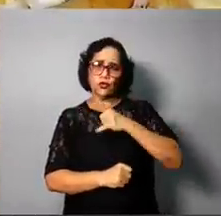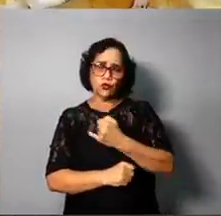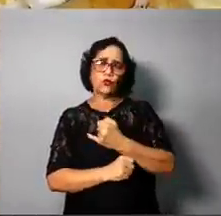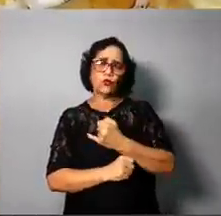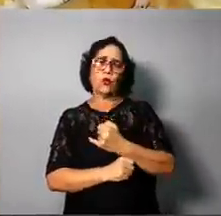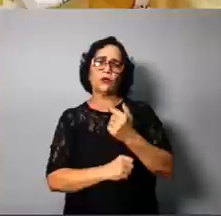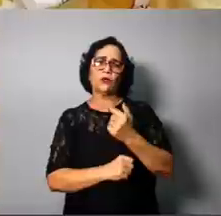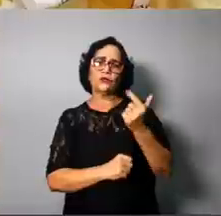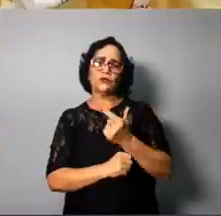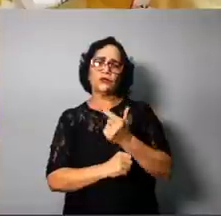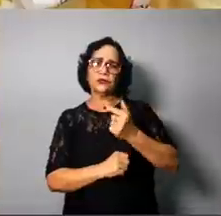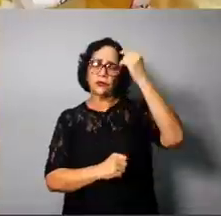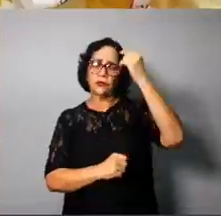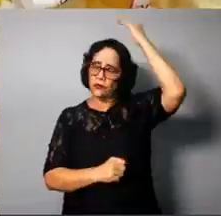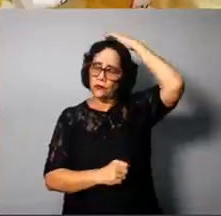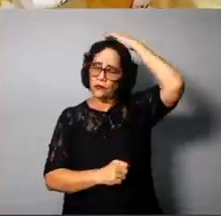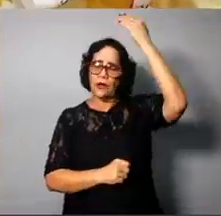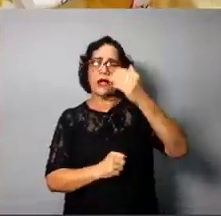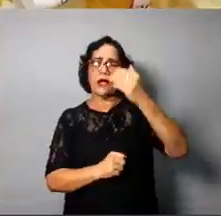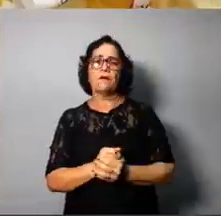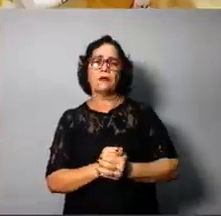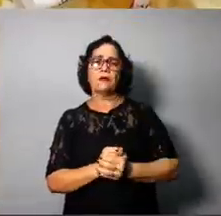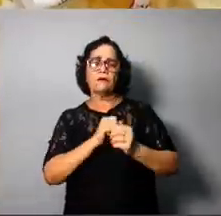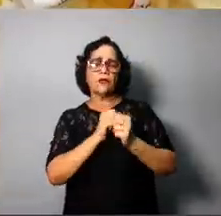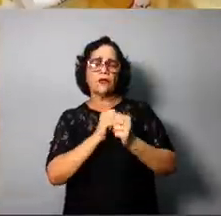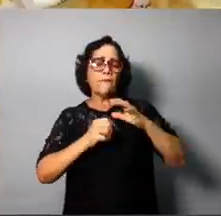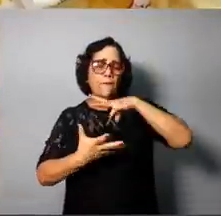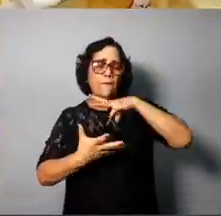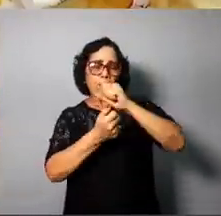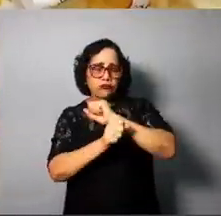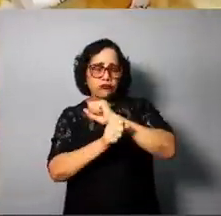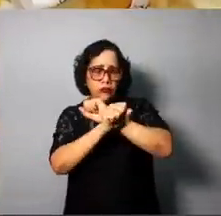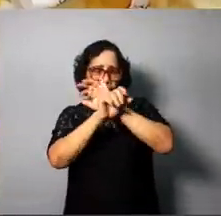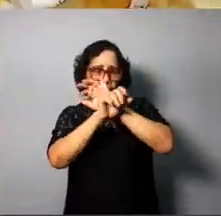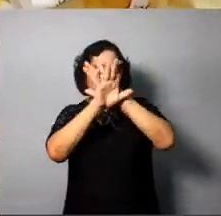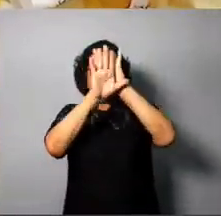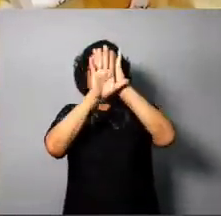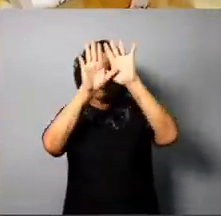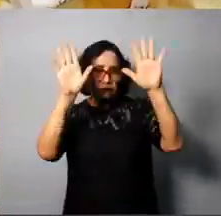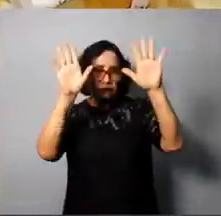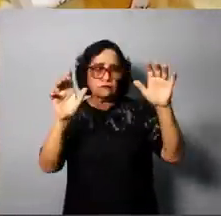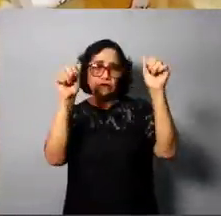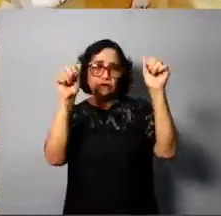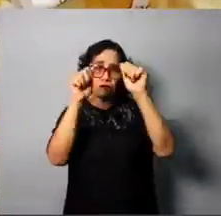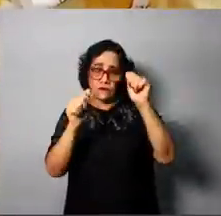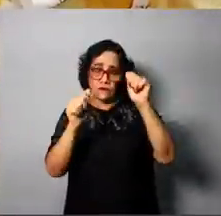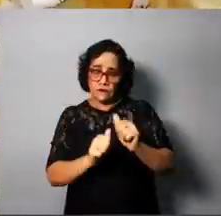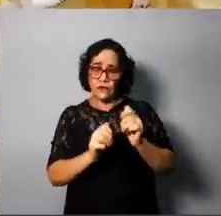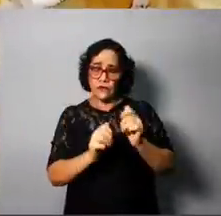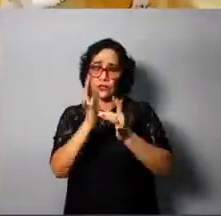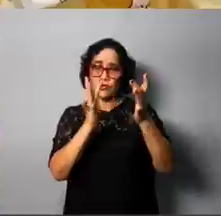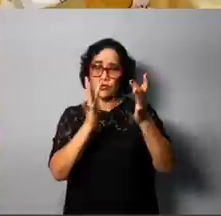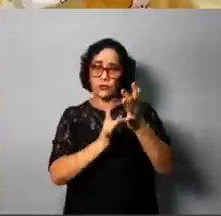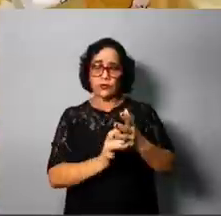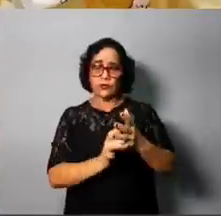no mundo inteiro a imagem viva de Cristo, o bom pastor,